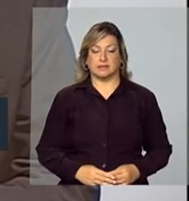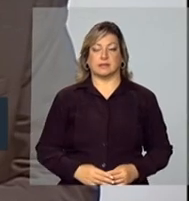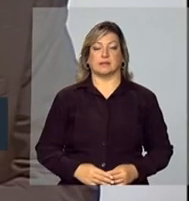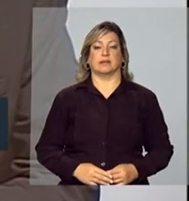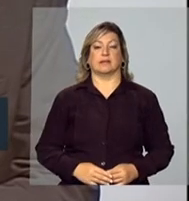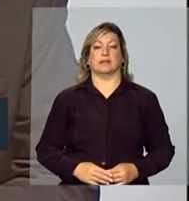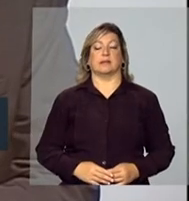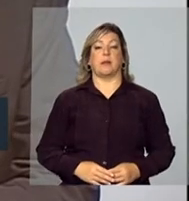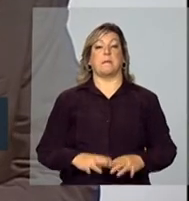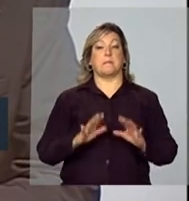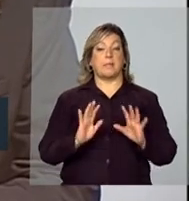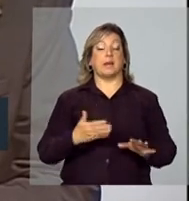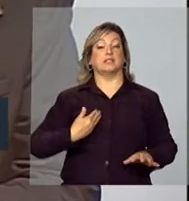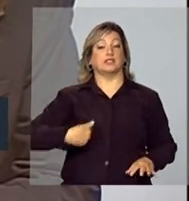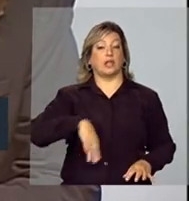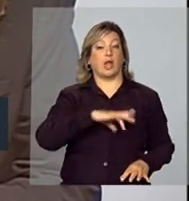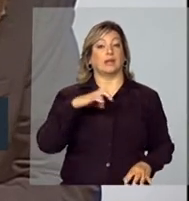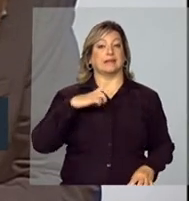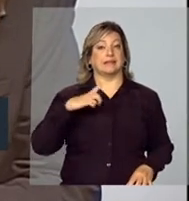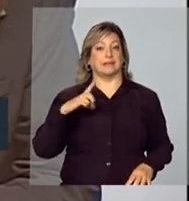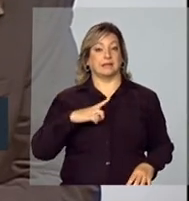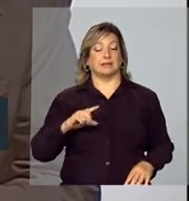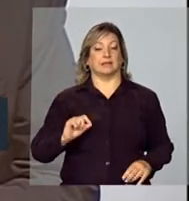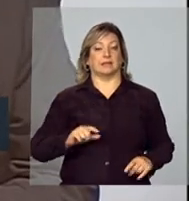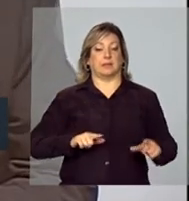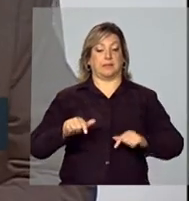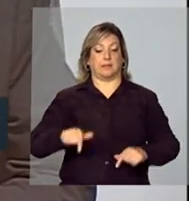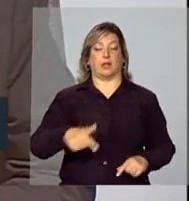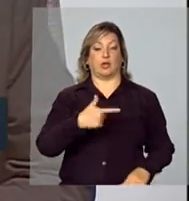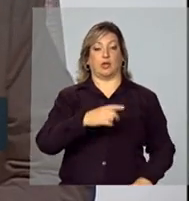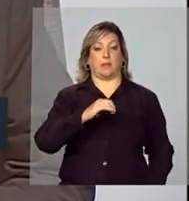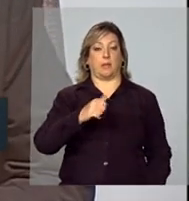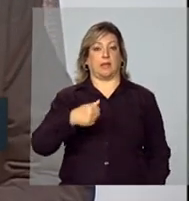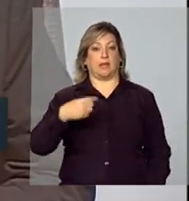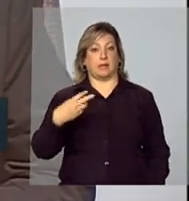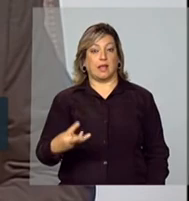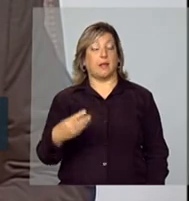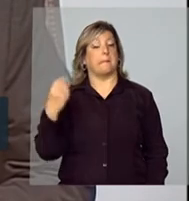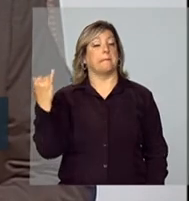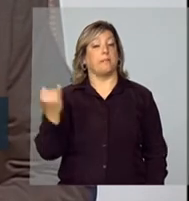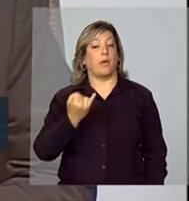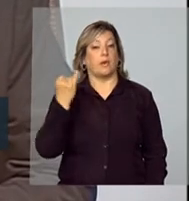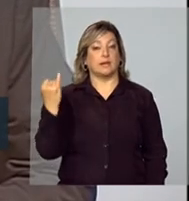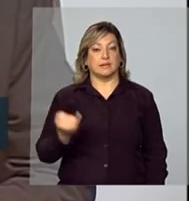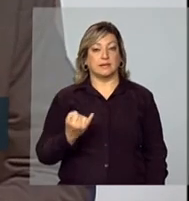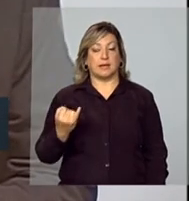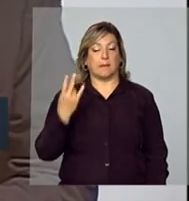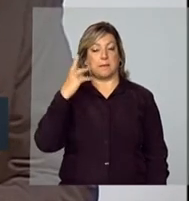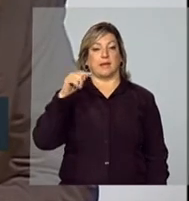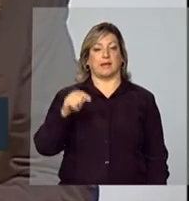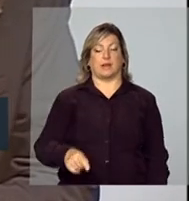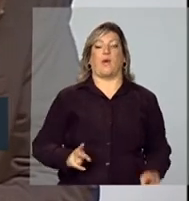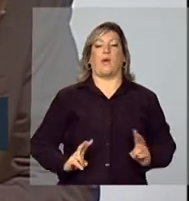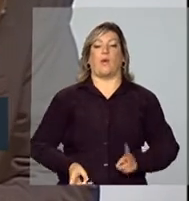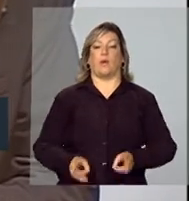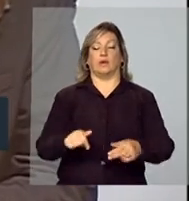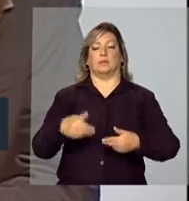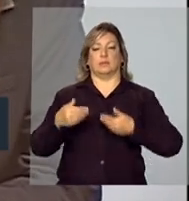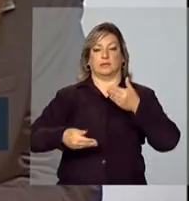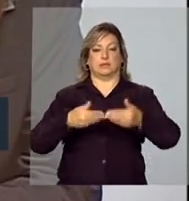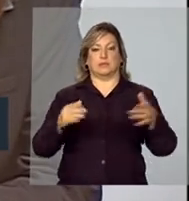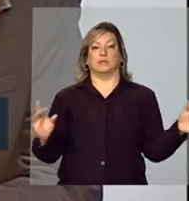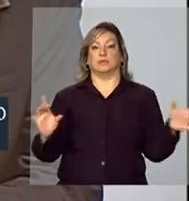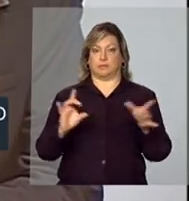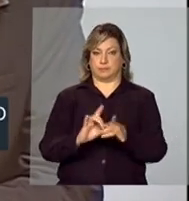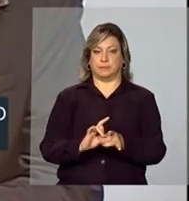mas nós estamos trabalhando e 2013 será um ano importante para isso para continuar esse processo de